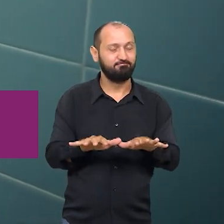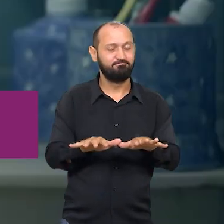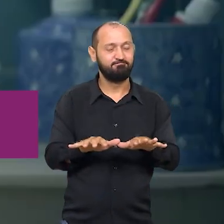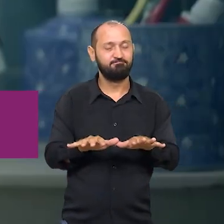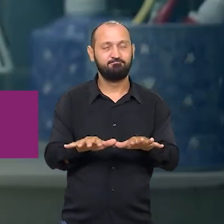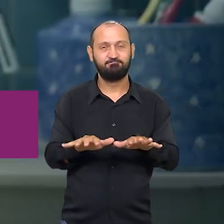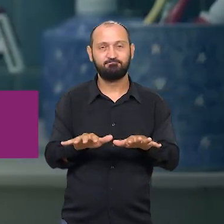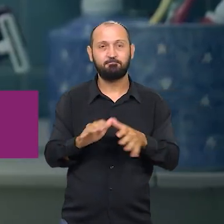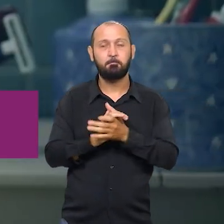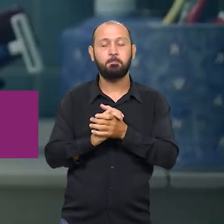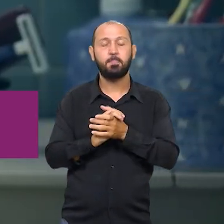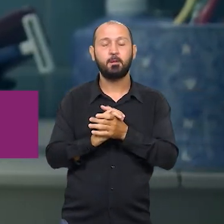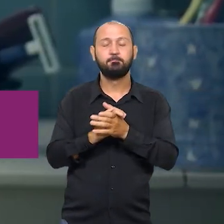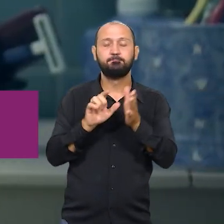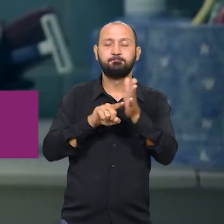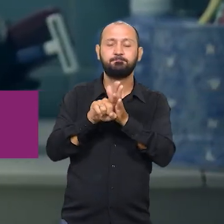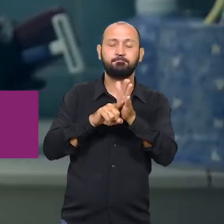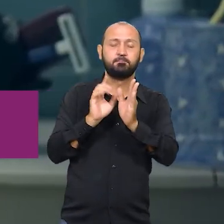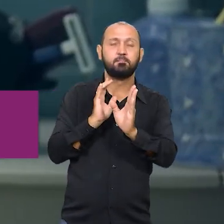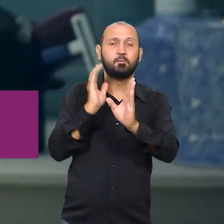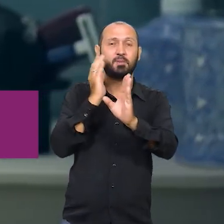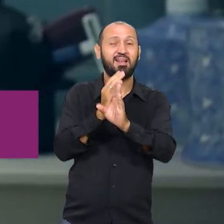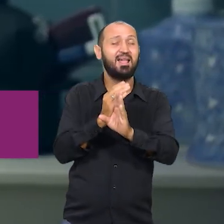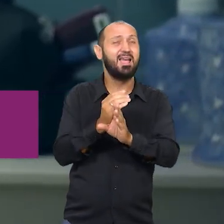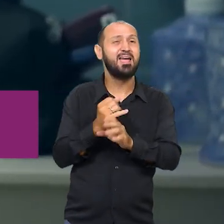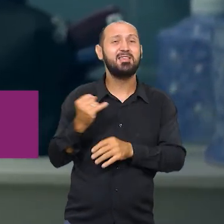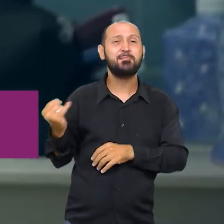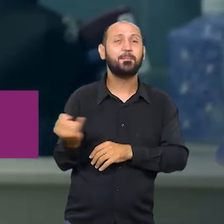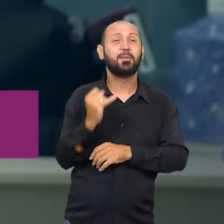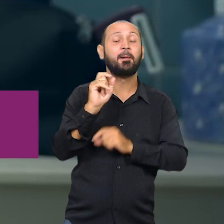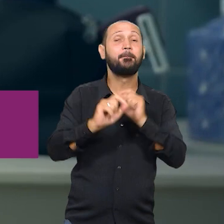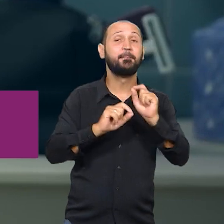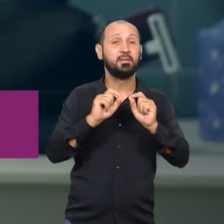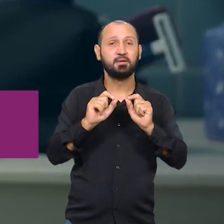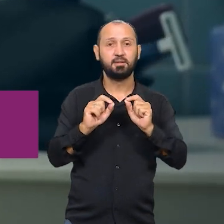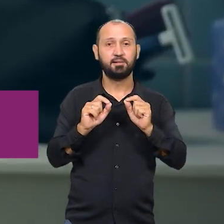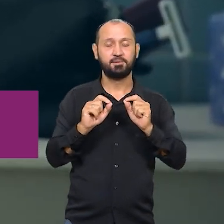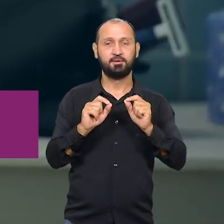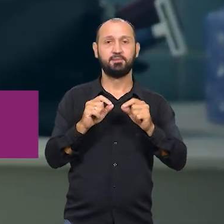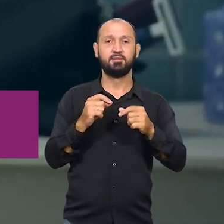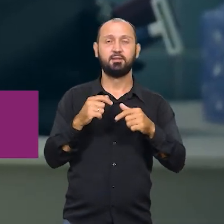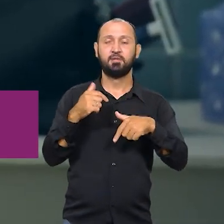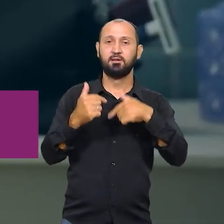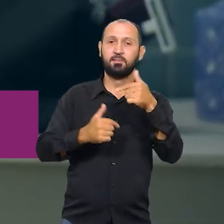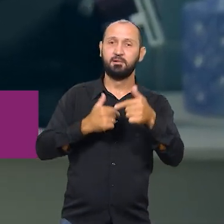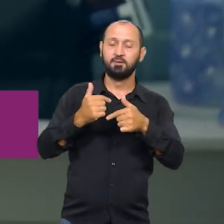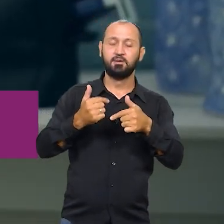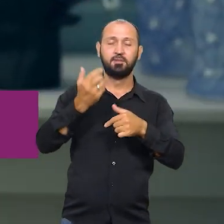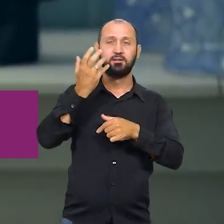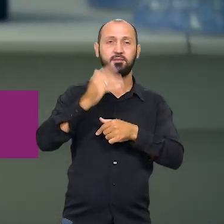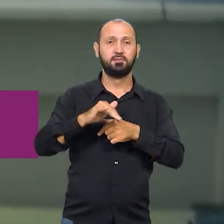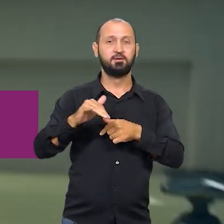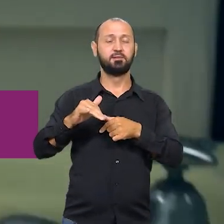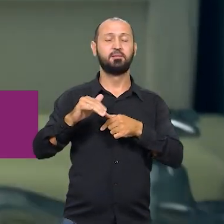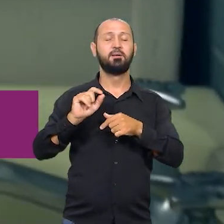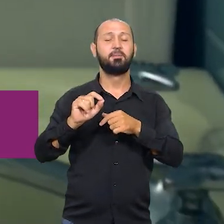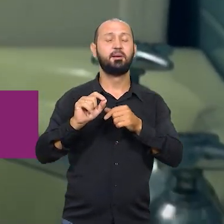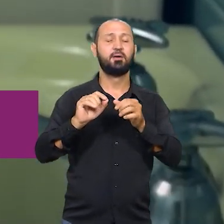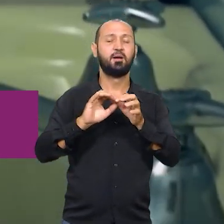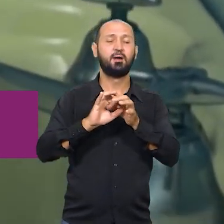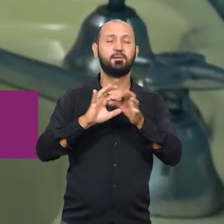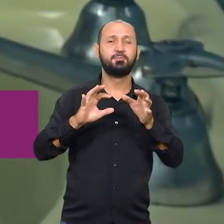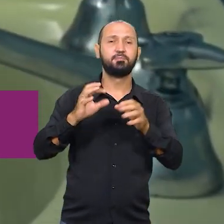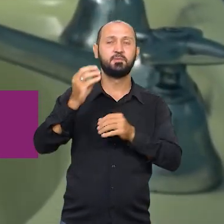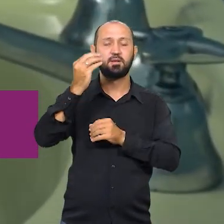Então, o diagnóstico ele é primordial para você trabalhar com essa criança a autonomia e